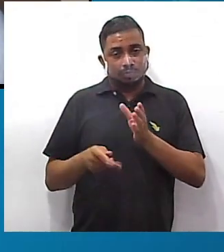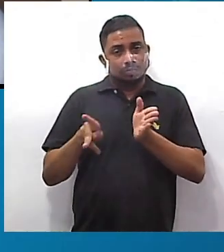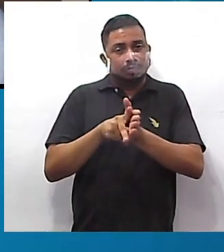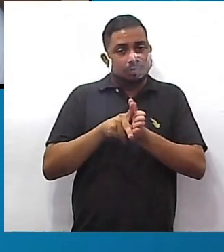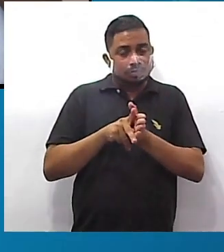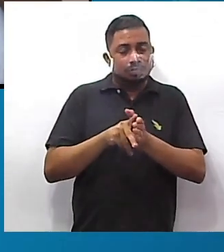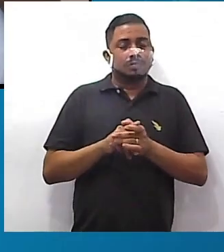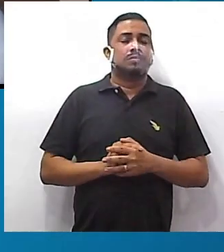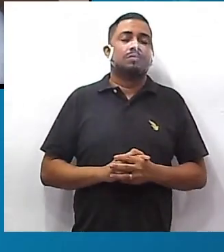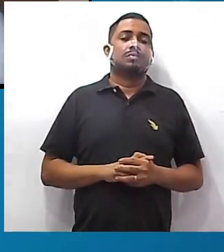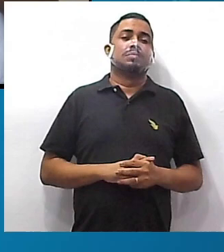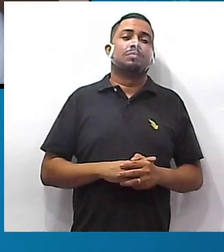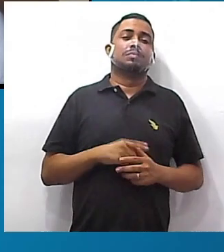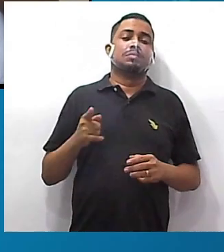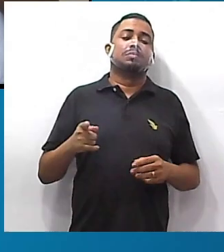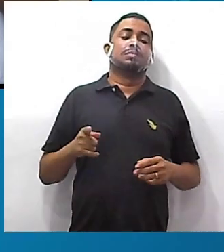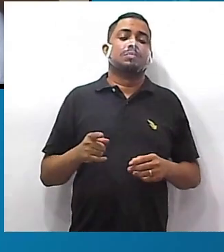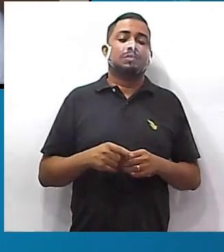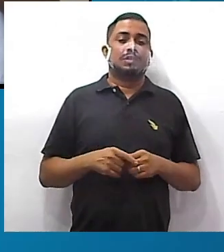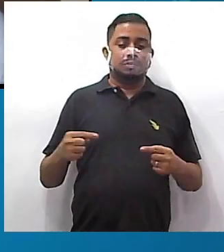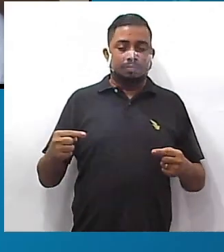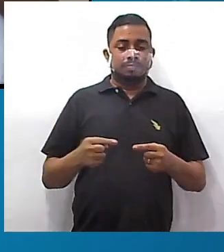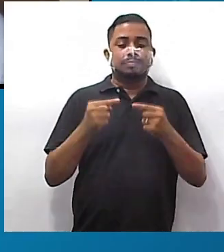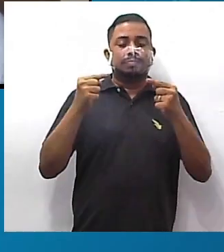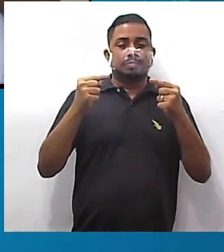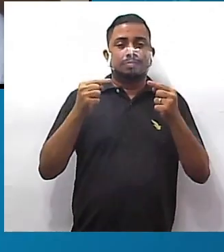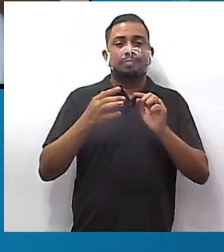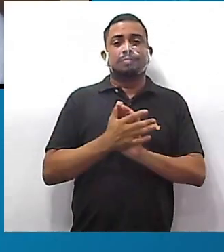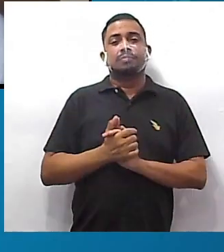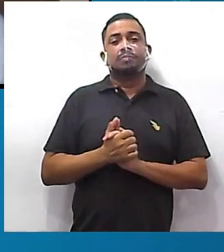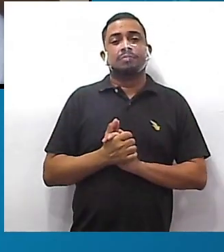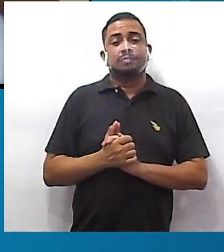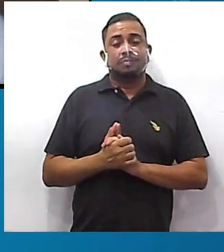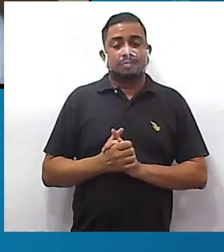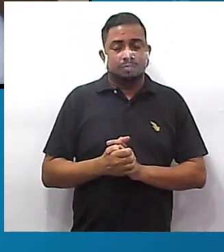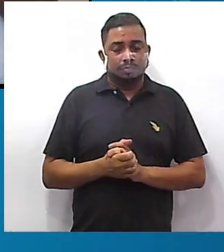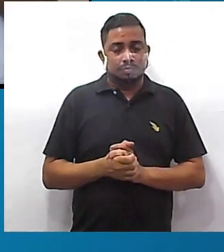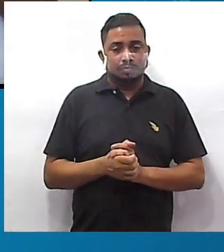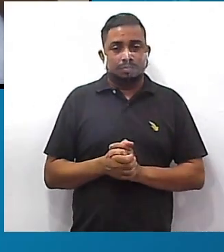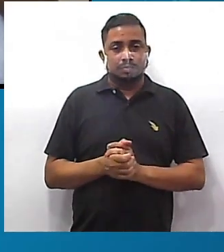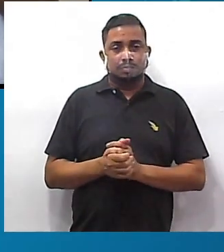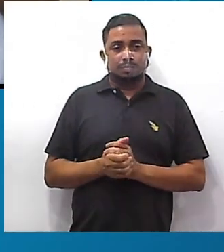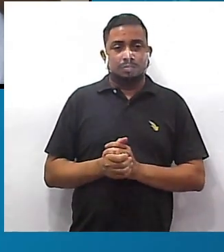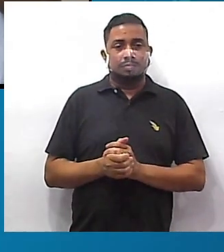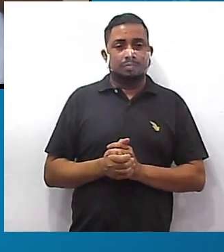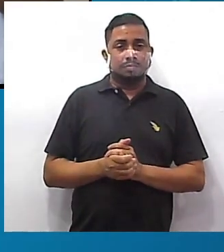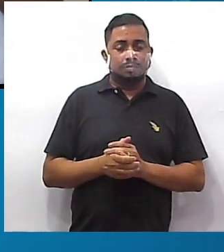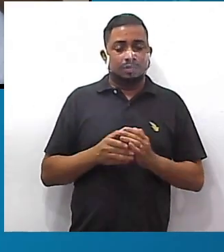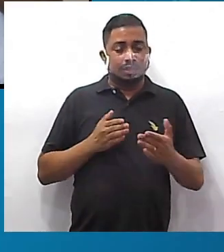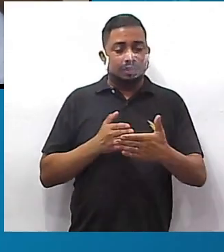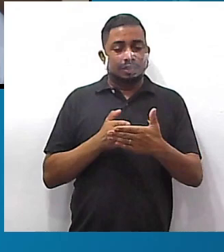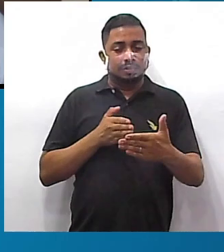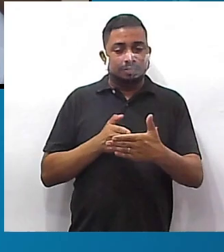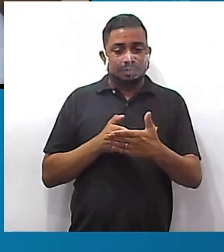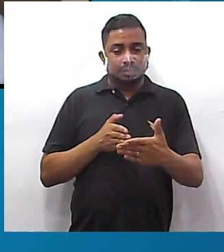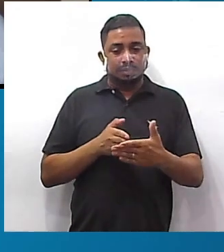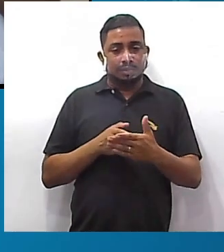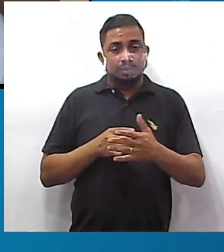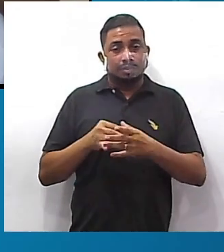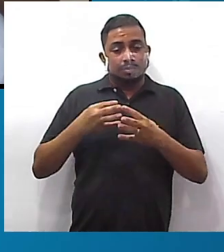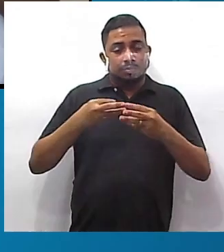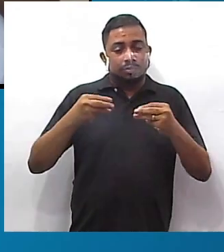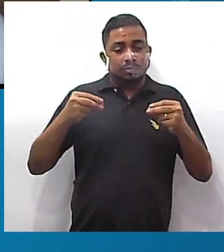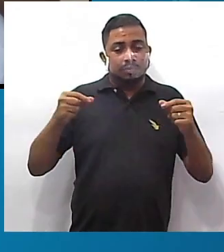filtros são apropriados para, no caso, limitar exatamente